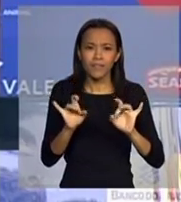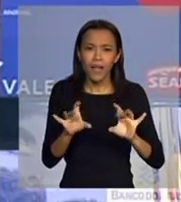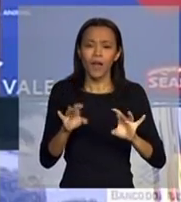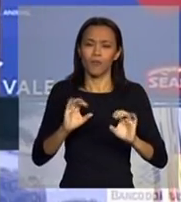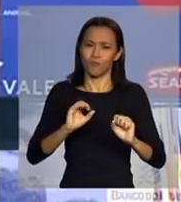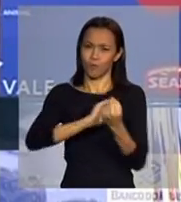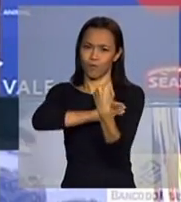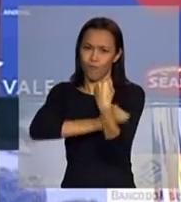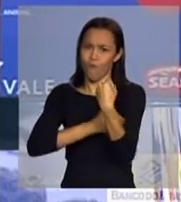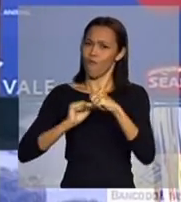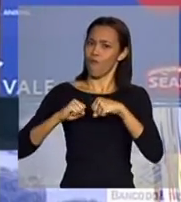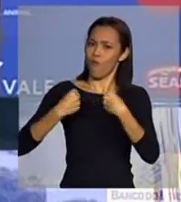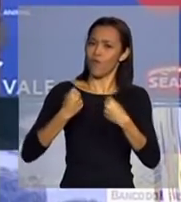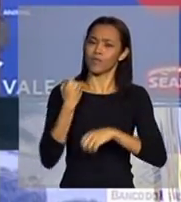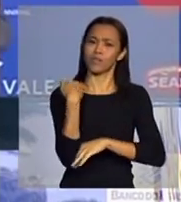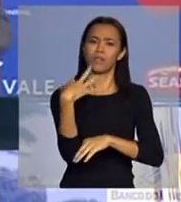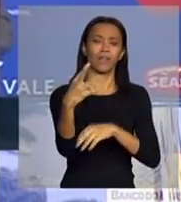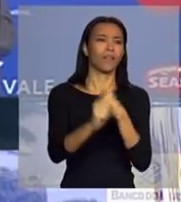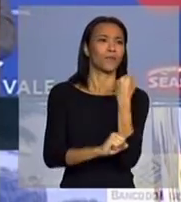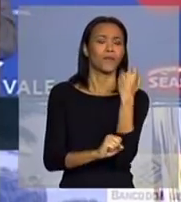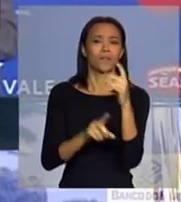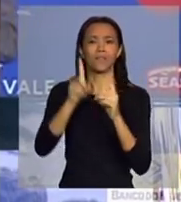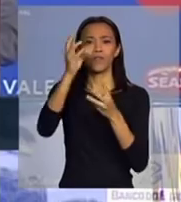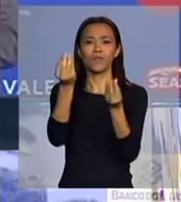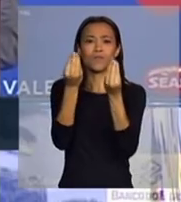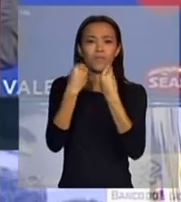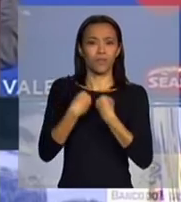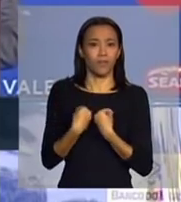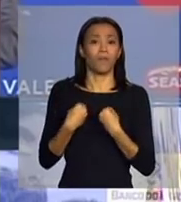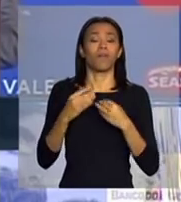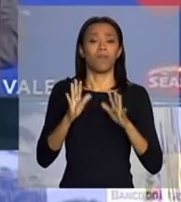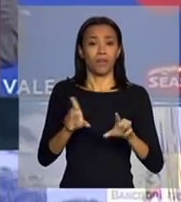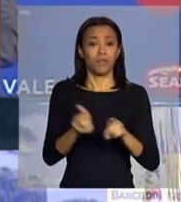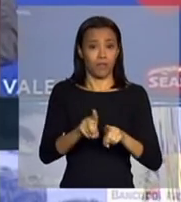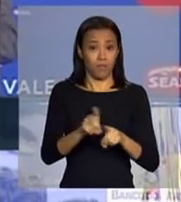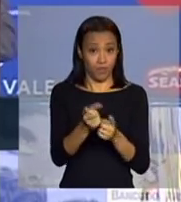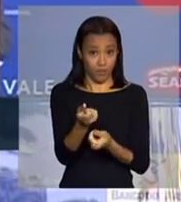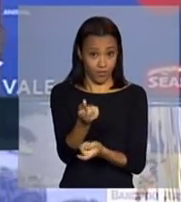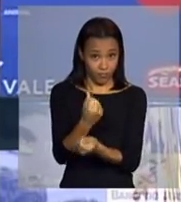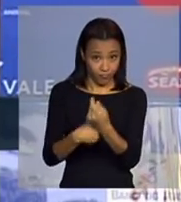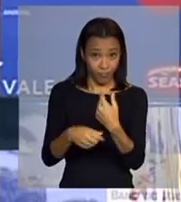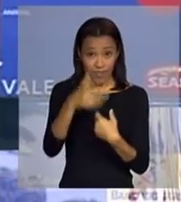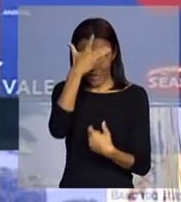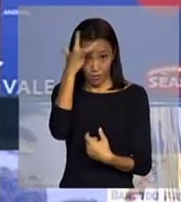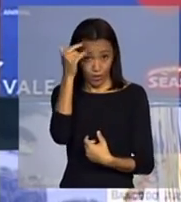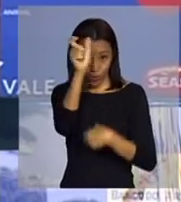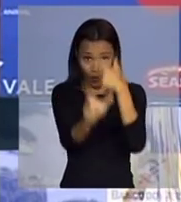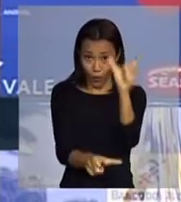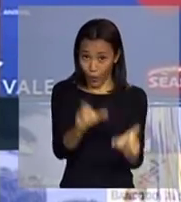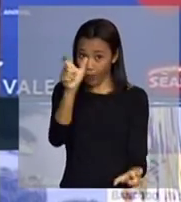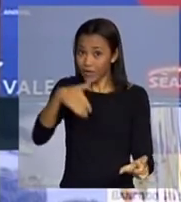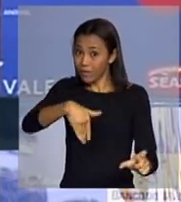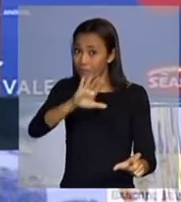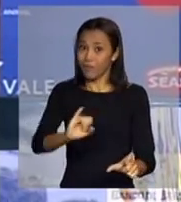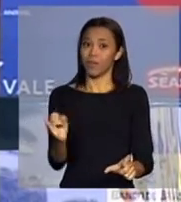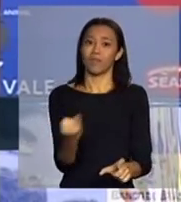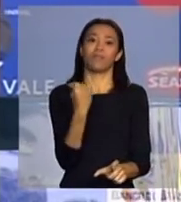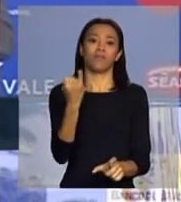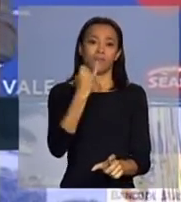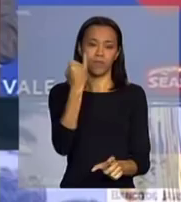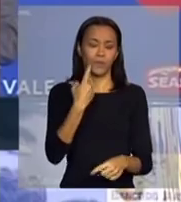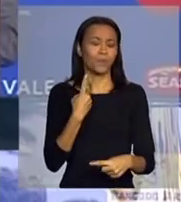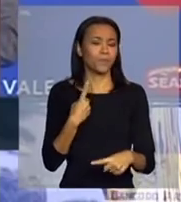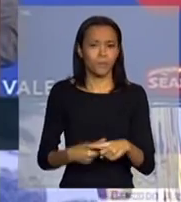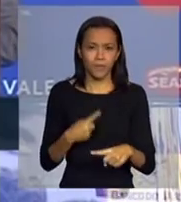de Minas, da natureza que Deus nos legou, mas do nosso capital humano, que é aquilo que temos de mais valioso.